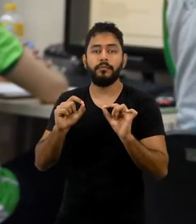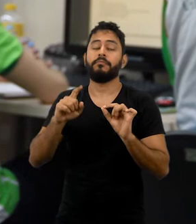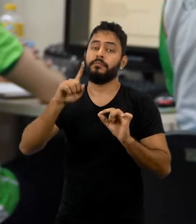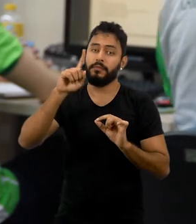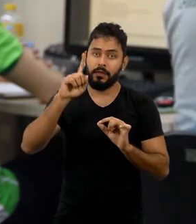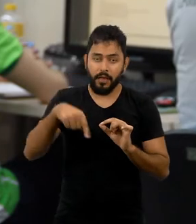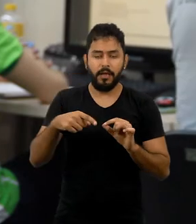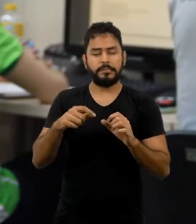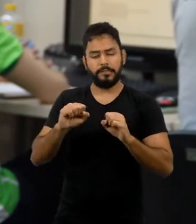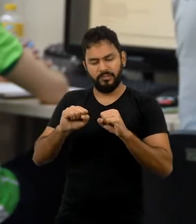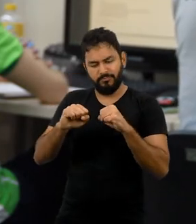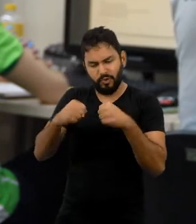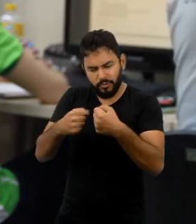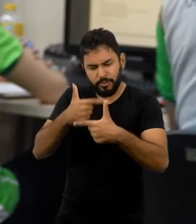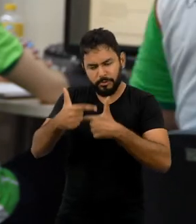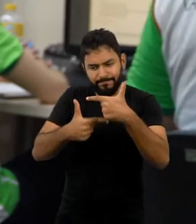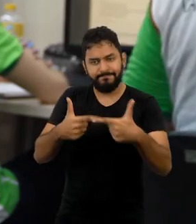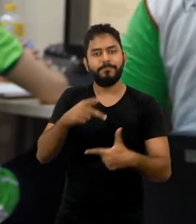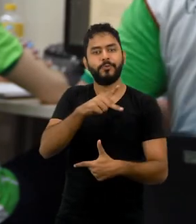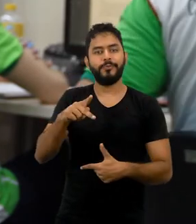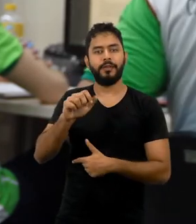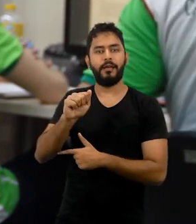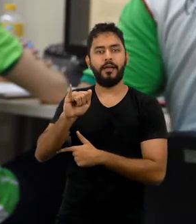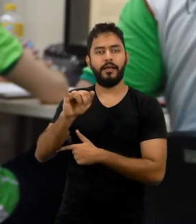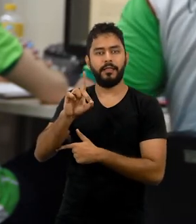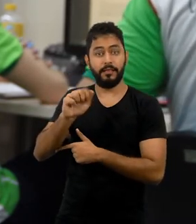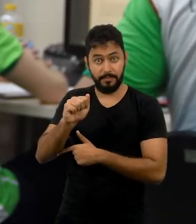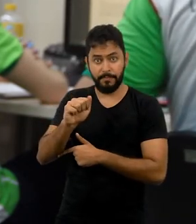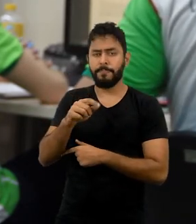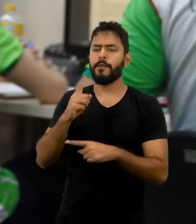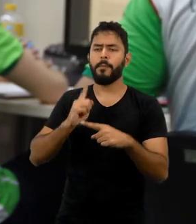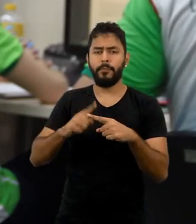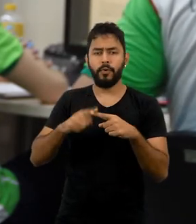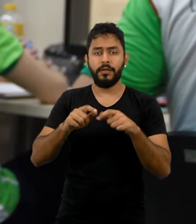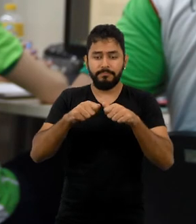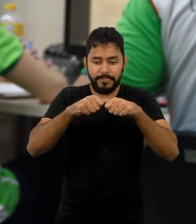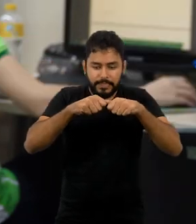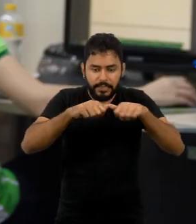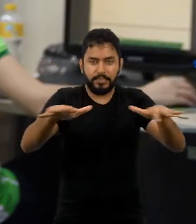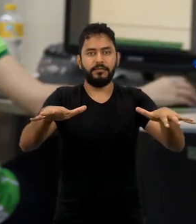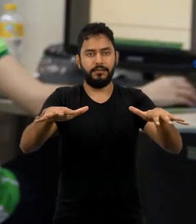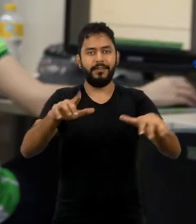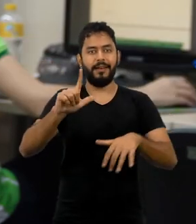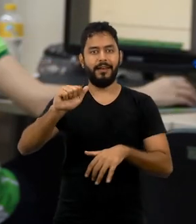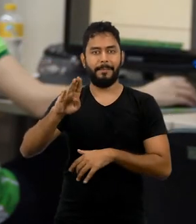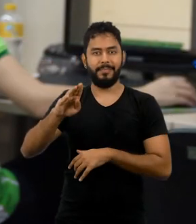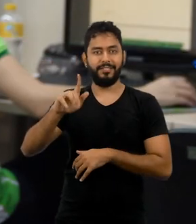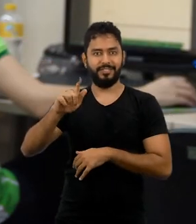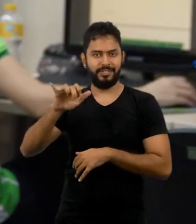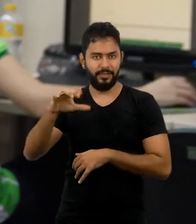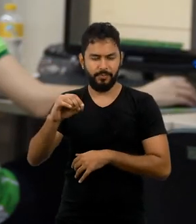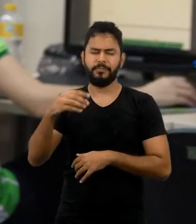foi fruto do esforço maior da professora Aida, né? Porque é para fazer uma extensão do LabGel. A minha experiência de ter passado